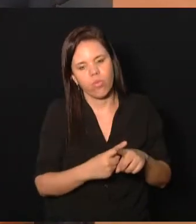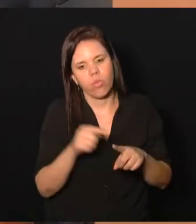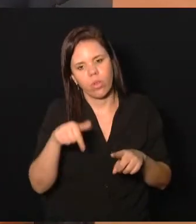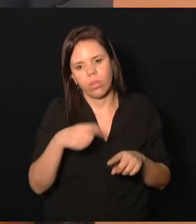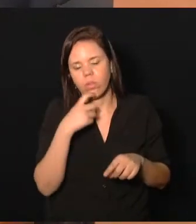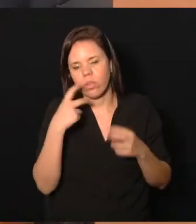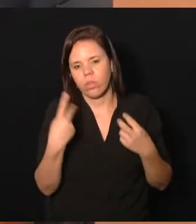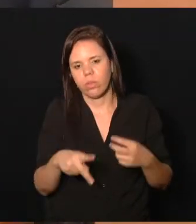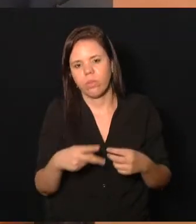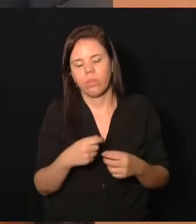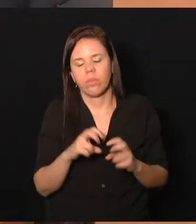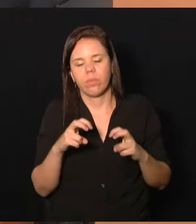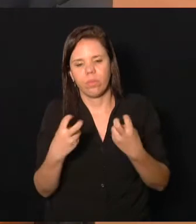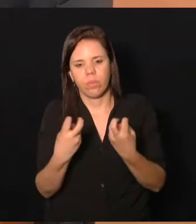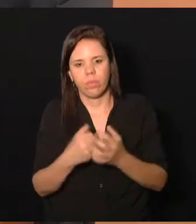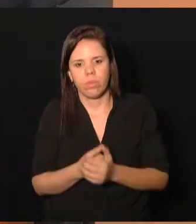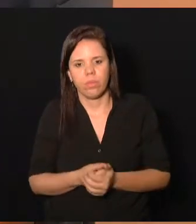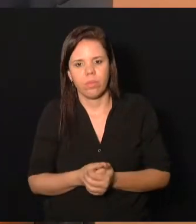de Campinas.